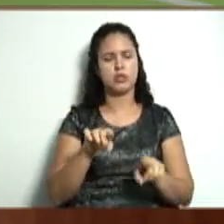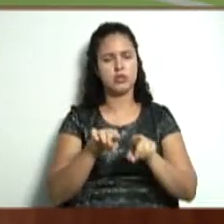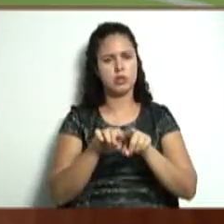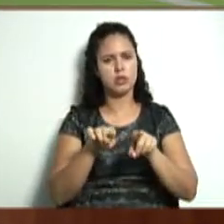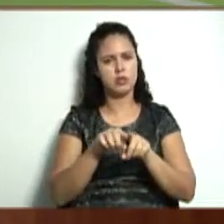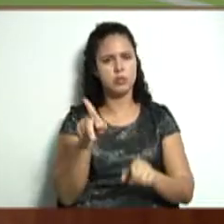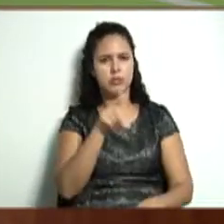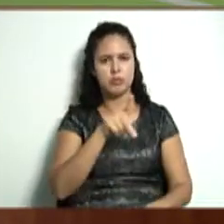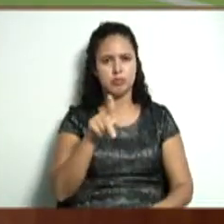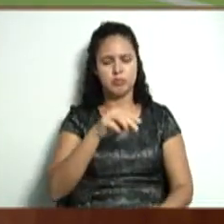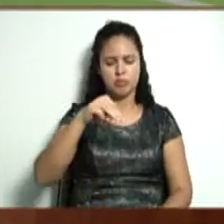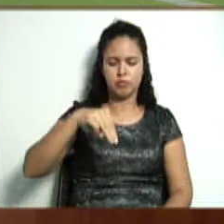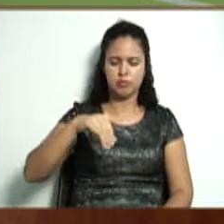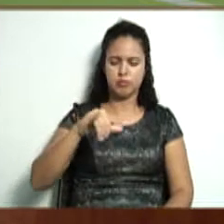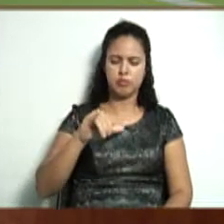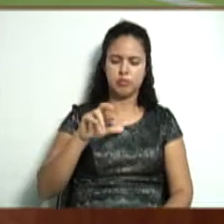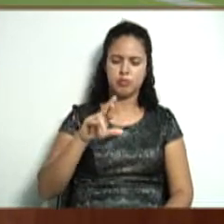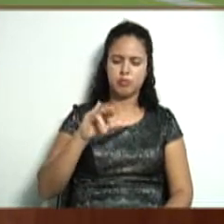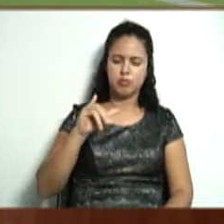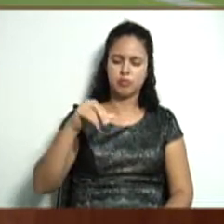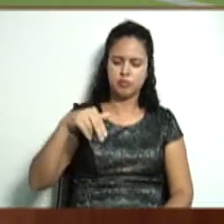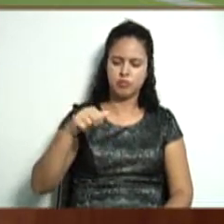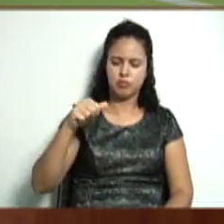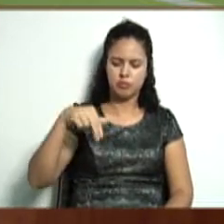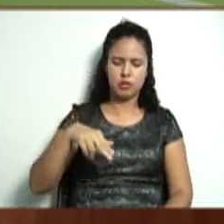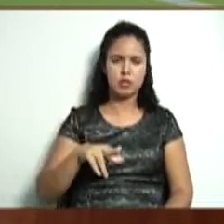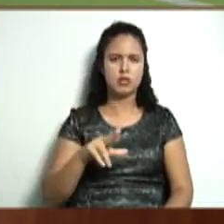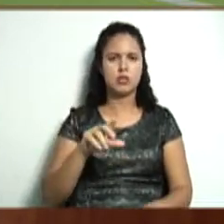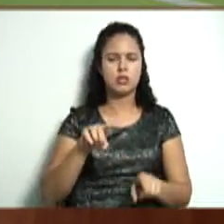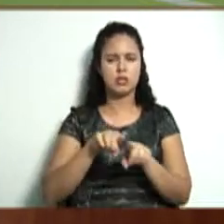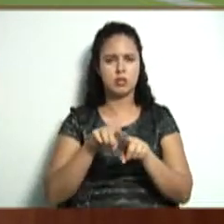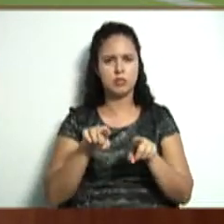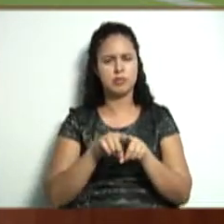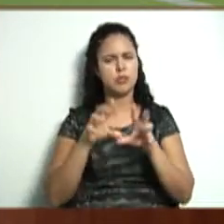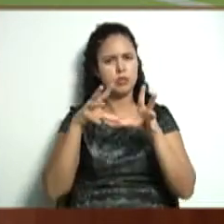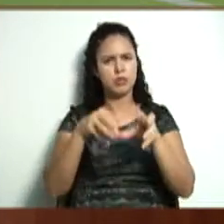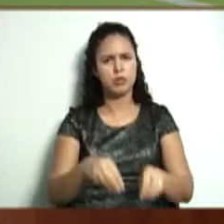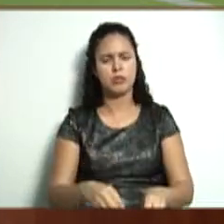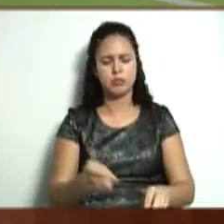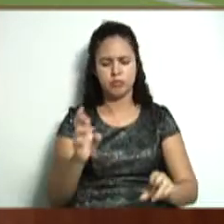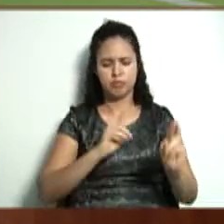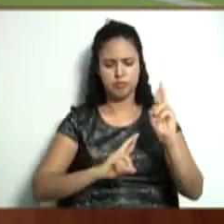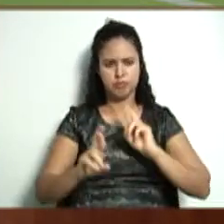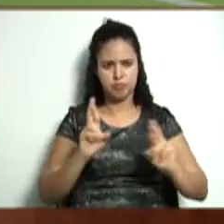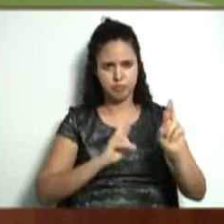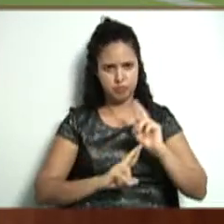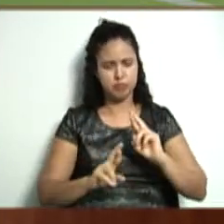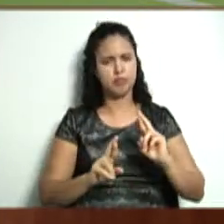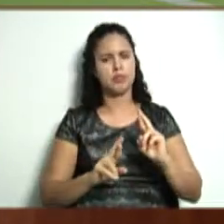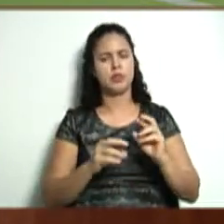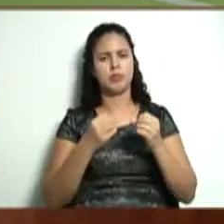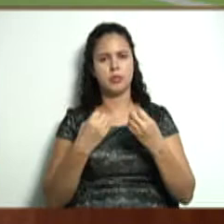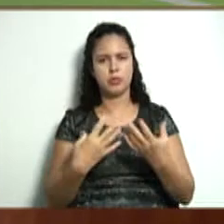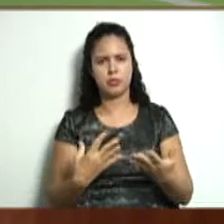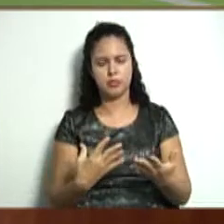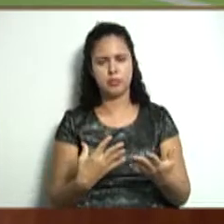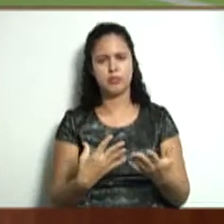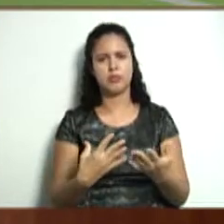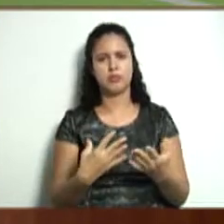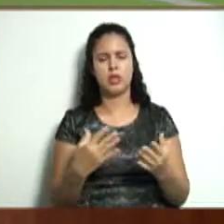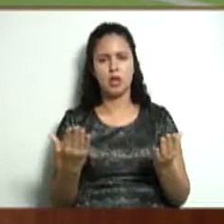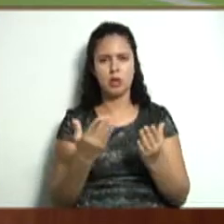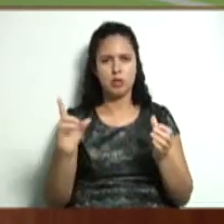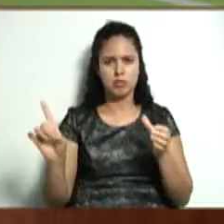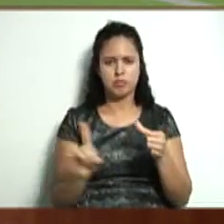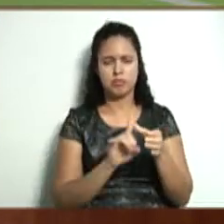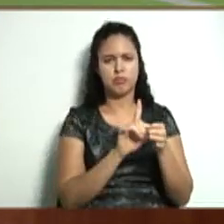a professora Miriam também está por aqui. Nossa, está todo mundo participando bastante. Agora também entrou o